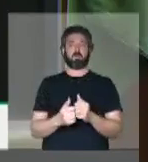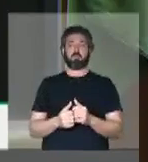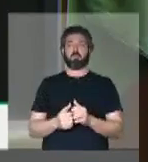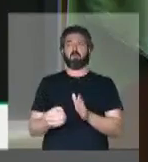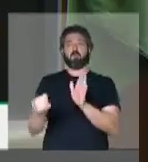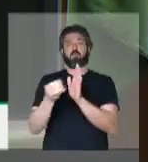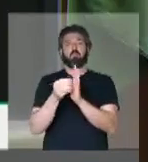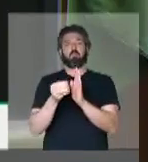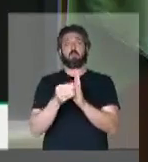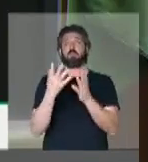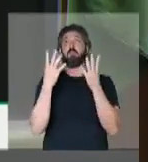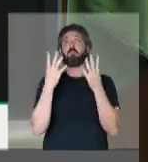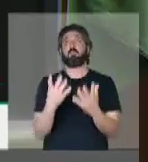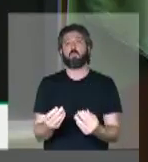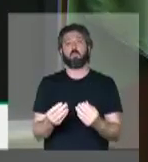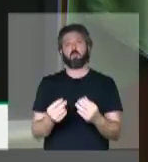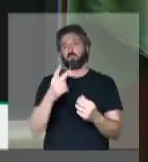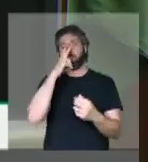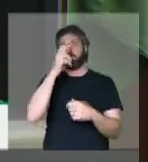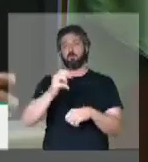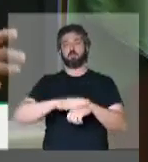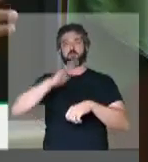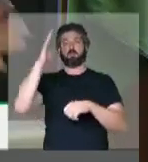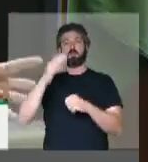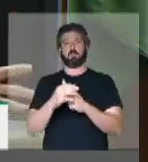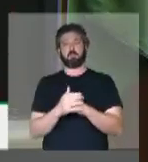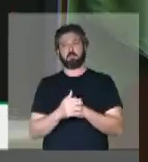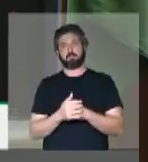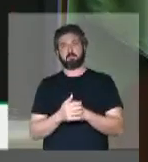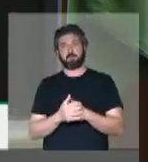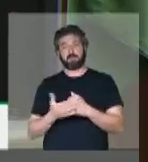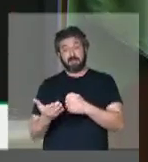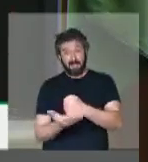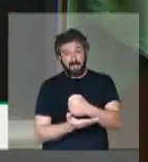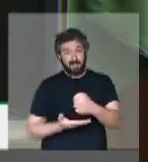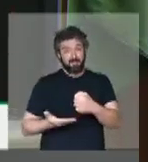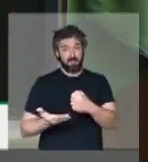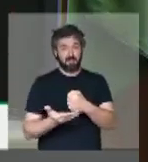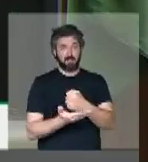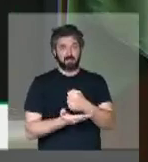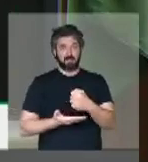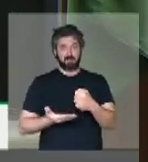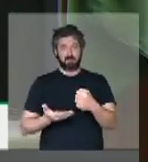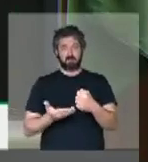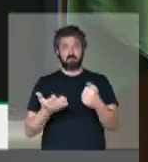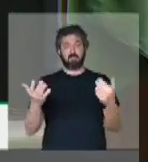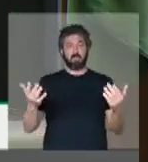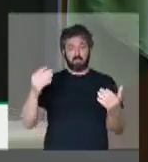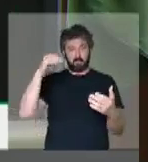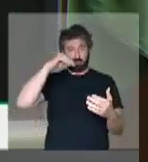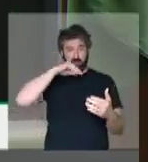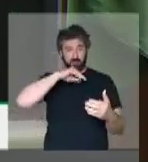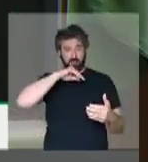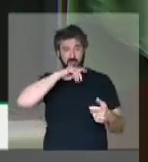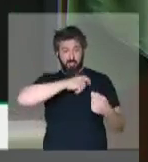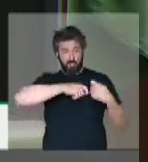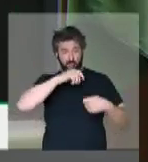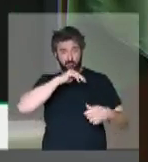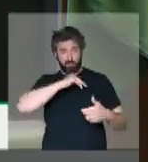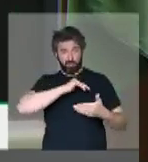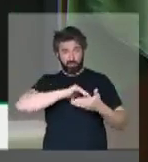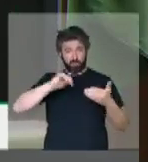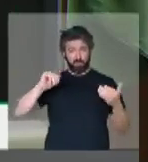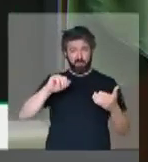elas carecem, e muito, de fortalecimento dentro da base. E quando se tira da base econômica